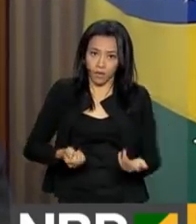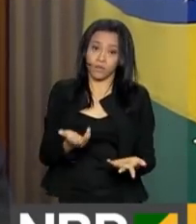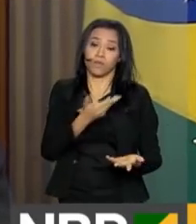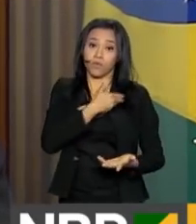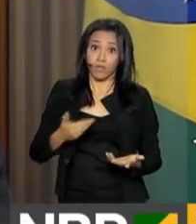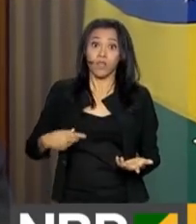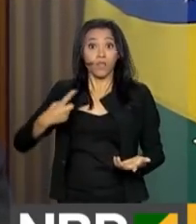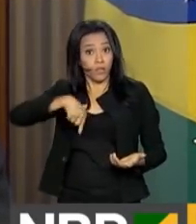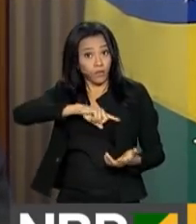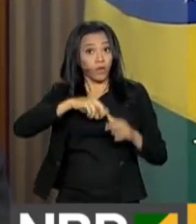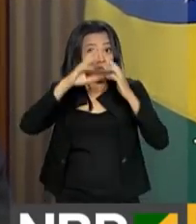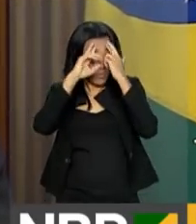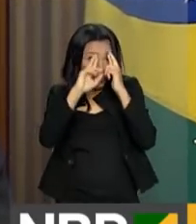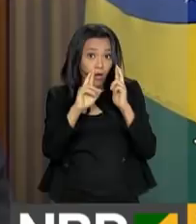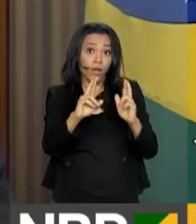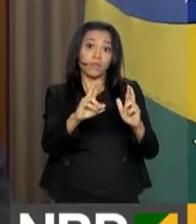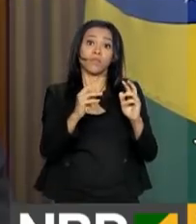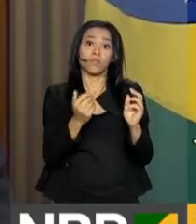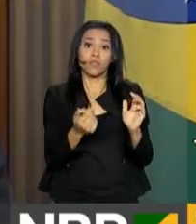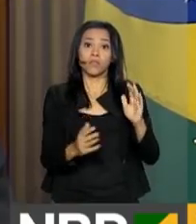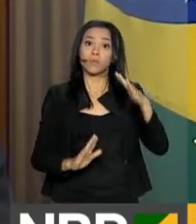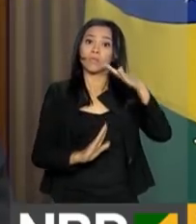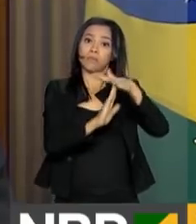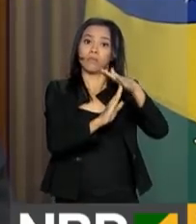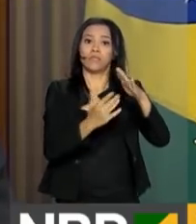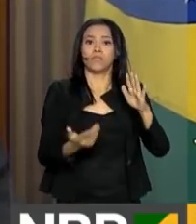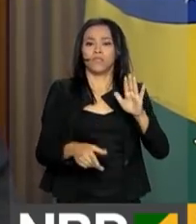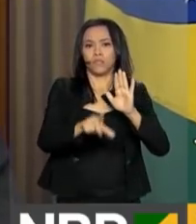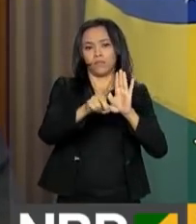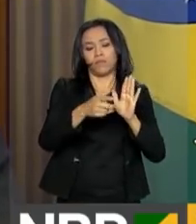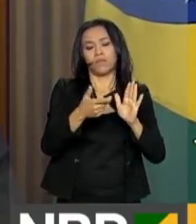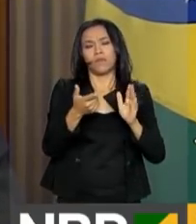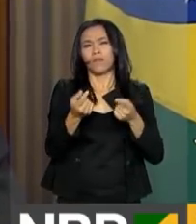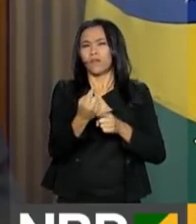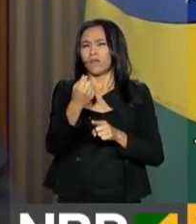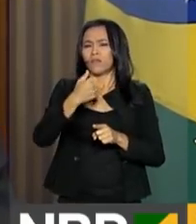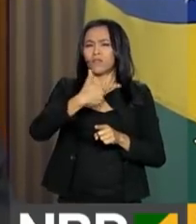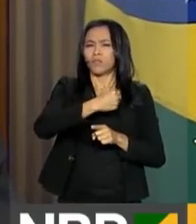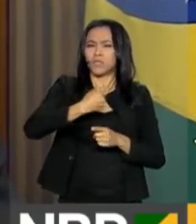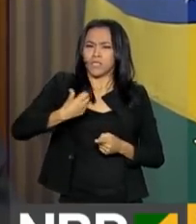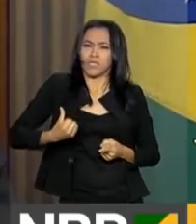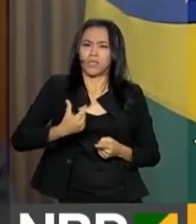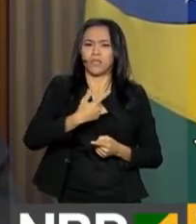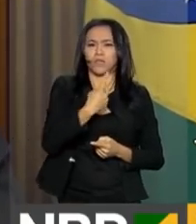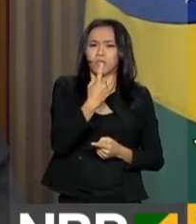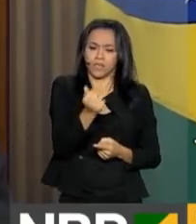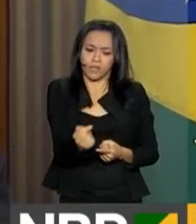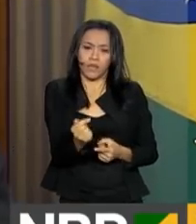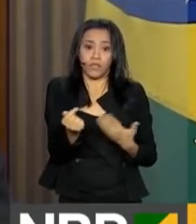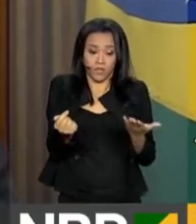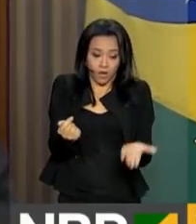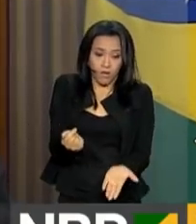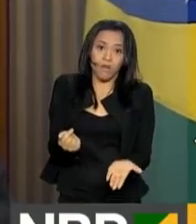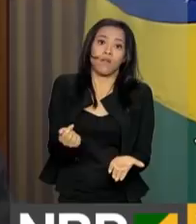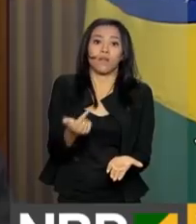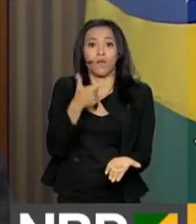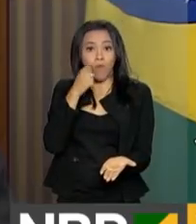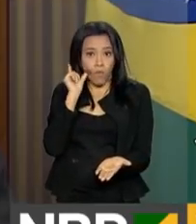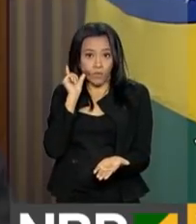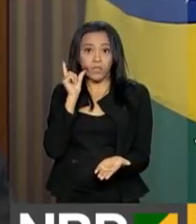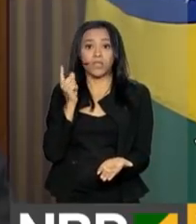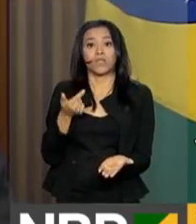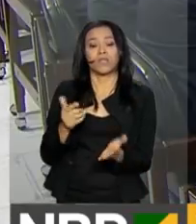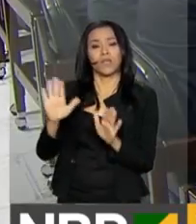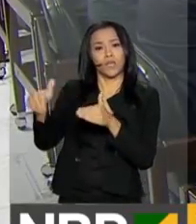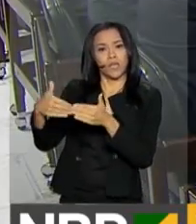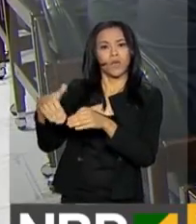ao teto de gastos públicos em 2016 e 2017 e agora ea outra despachava com motor